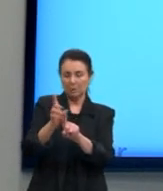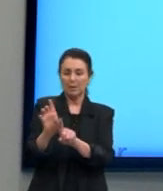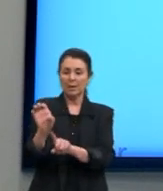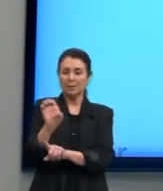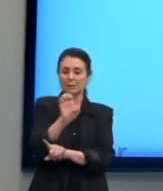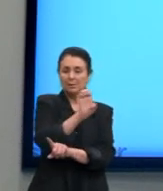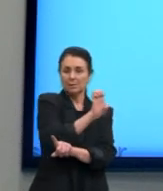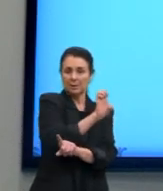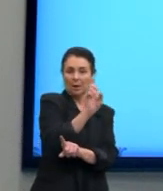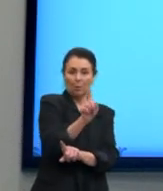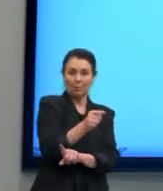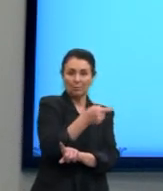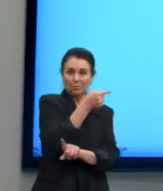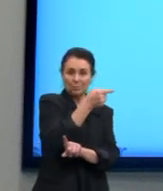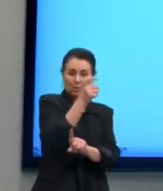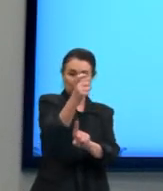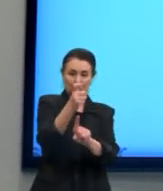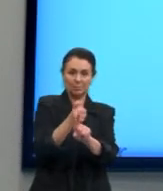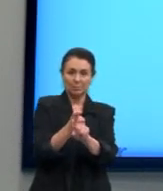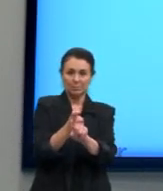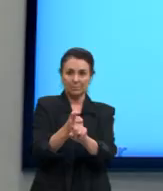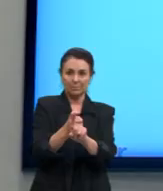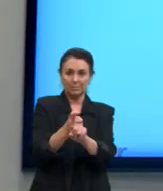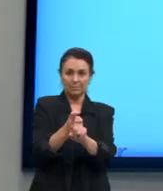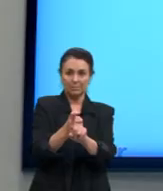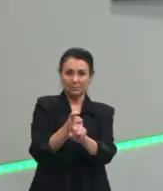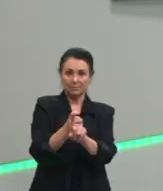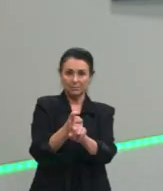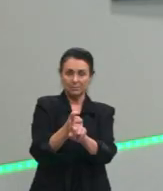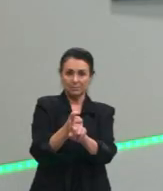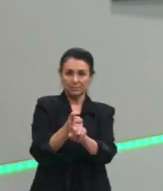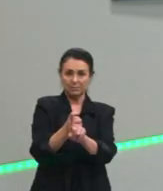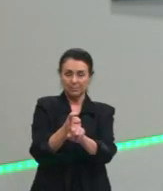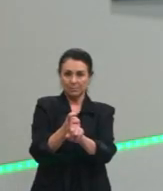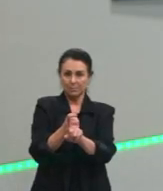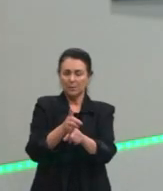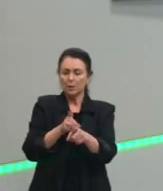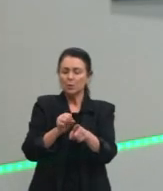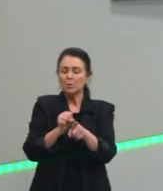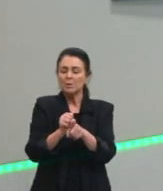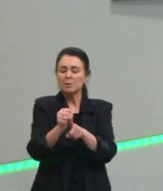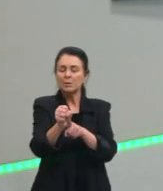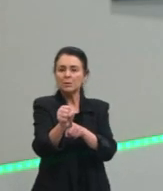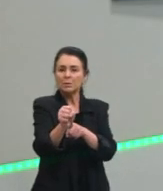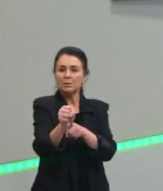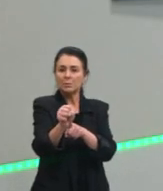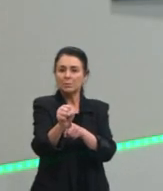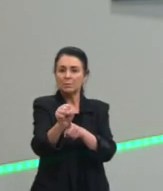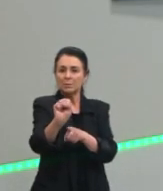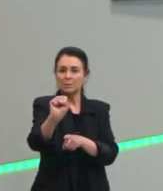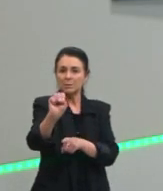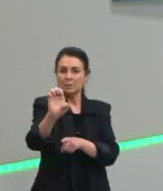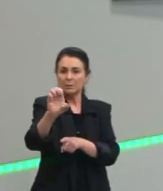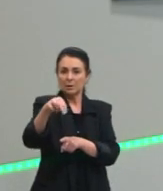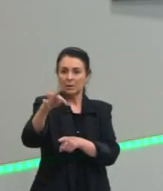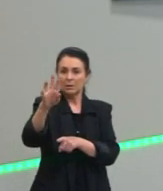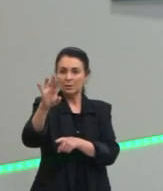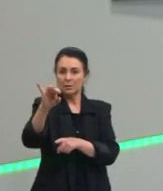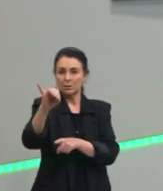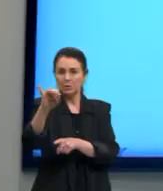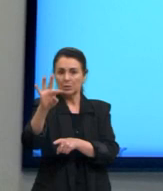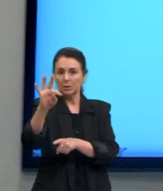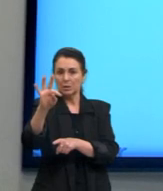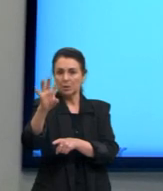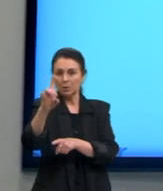esquerda estou indo para o lado negativo do X1 o e sentido e é positivo